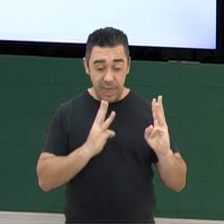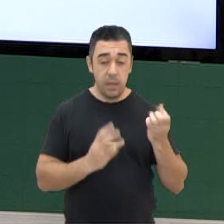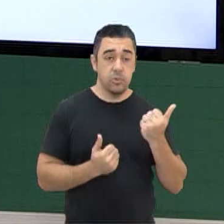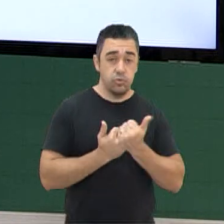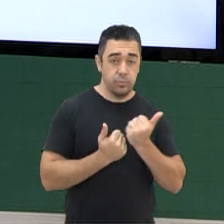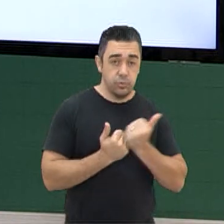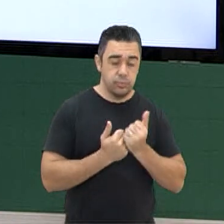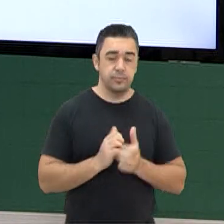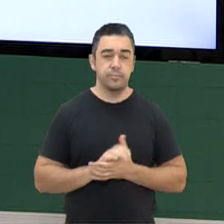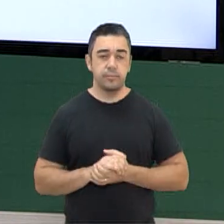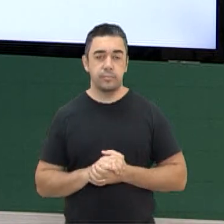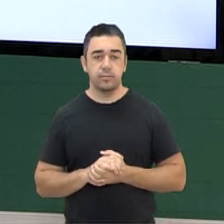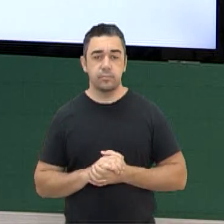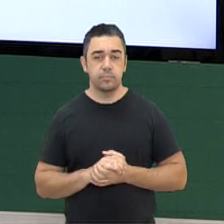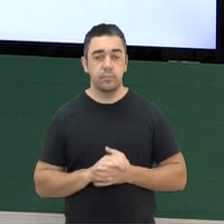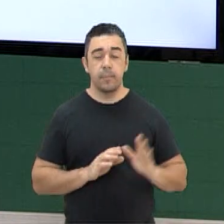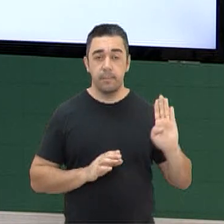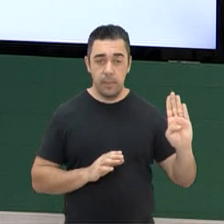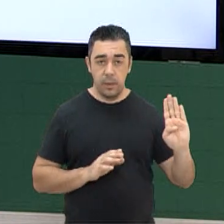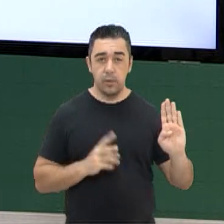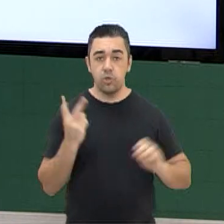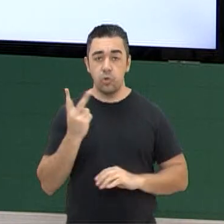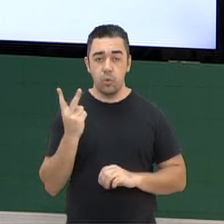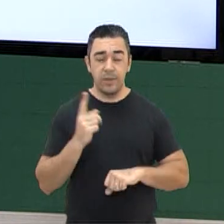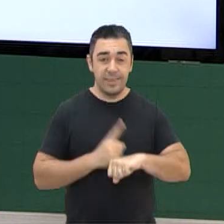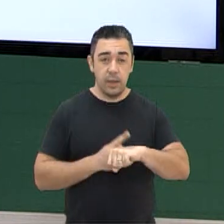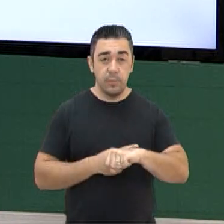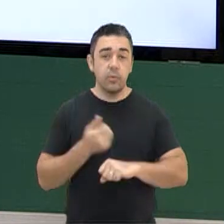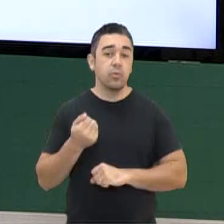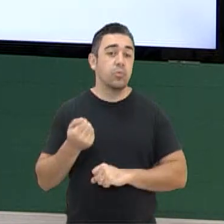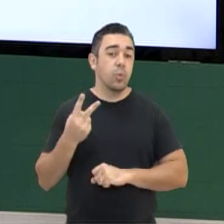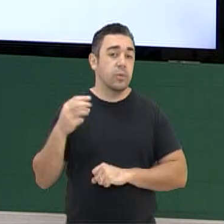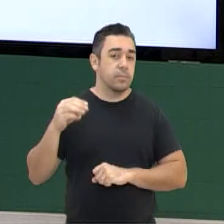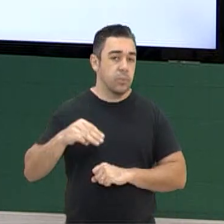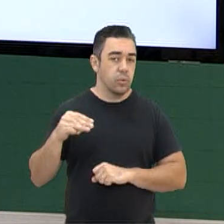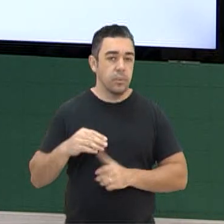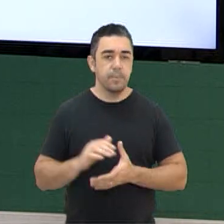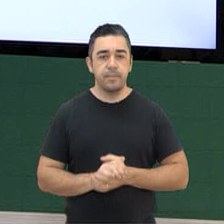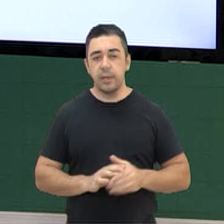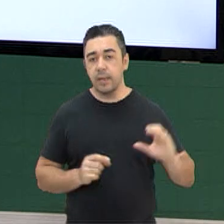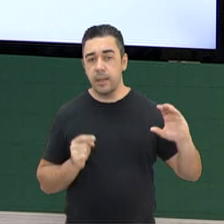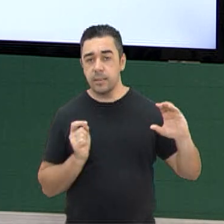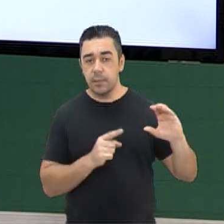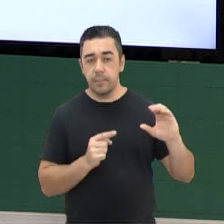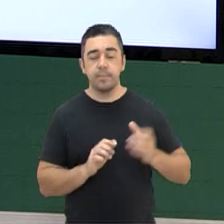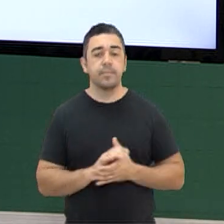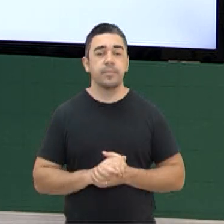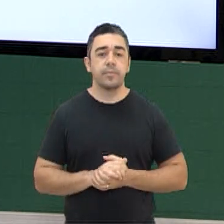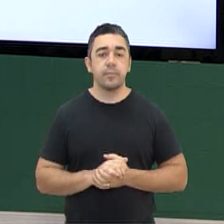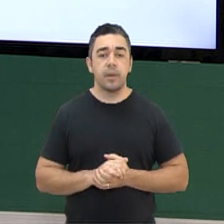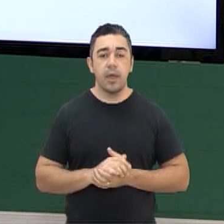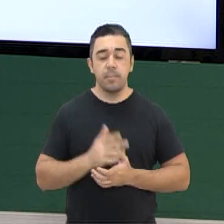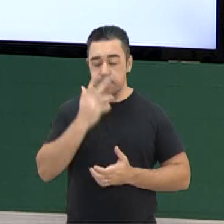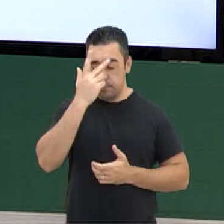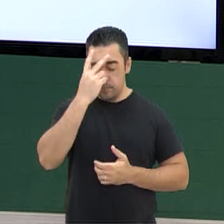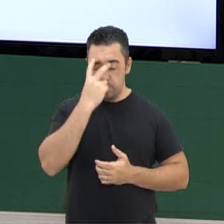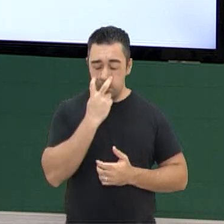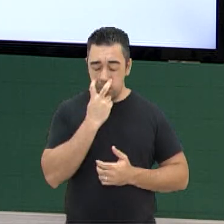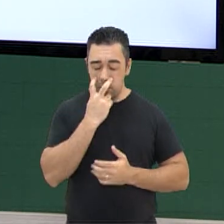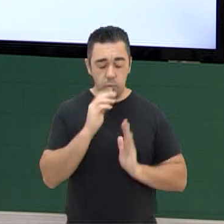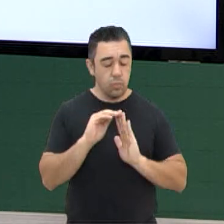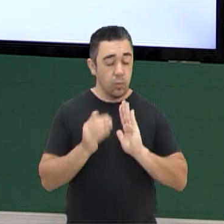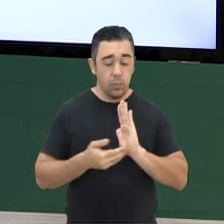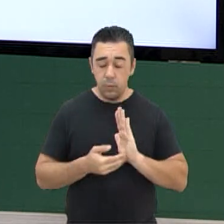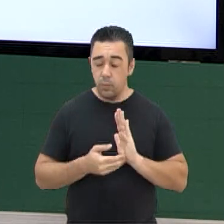letra B, o jogo tem 2 tempos de 12 minutos. E a letra C, os atletas com cegueira total